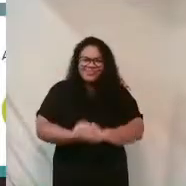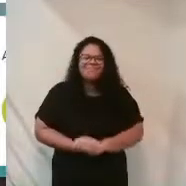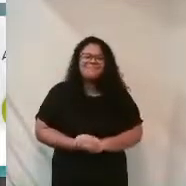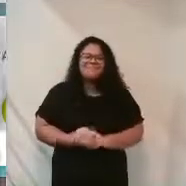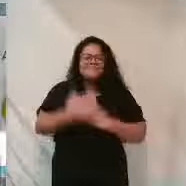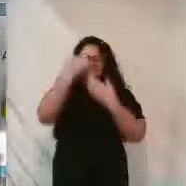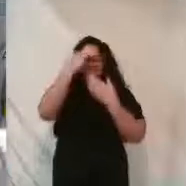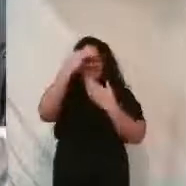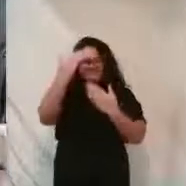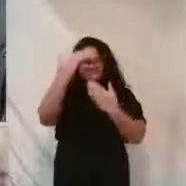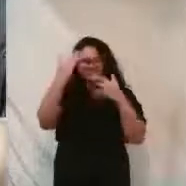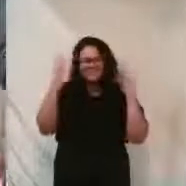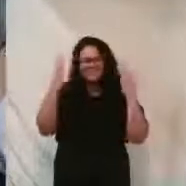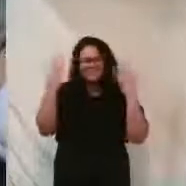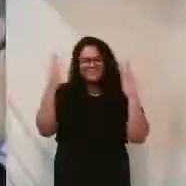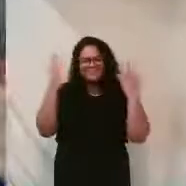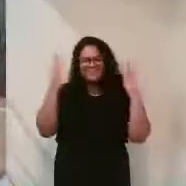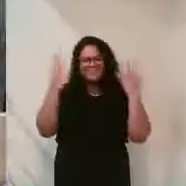Obrigado.